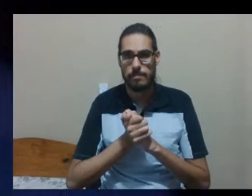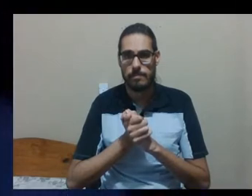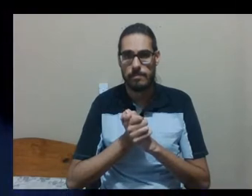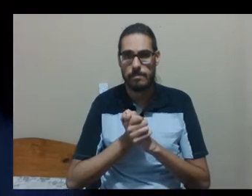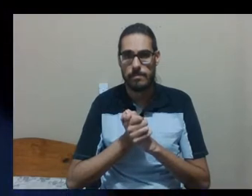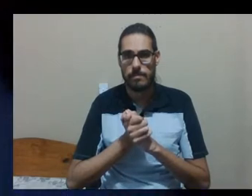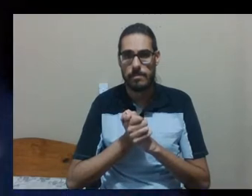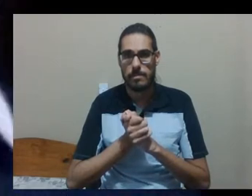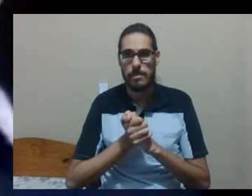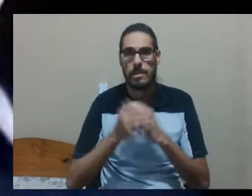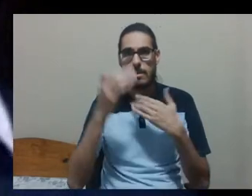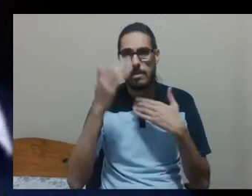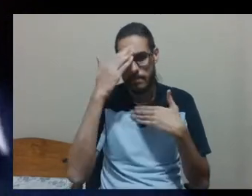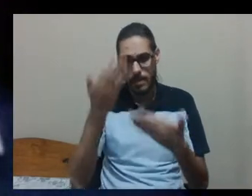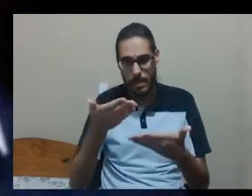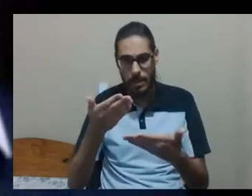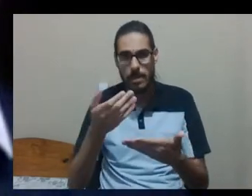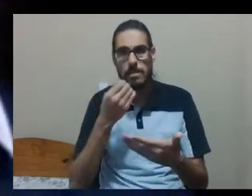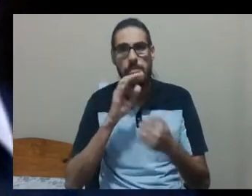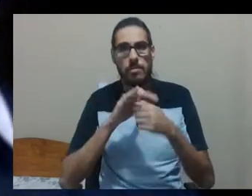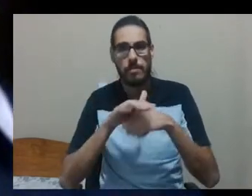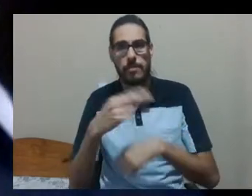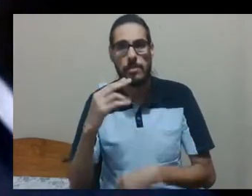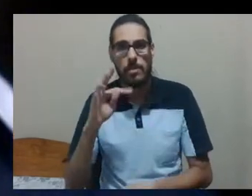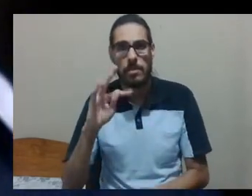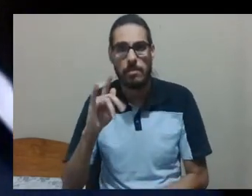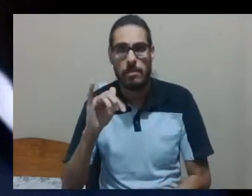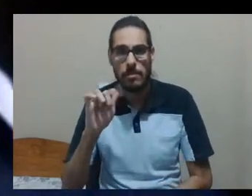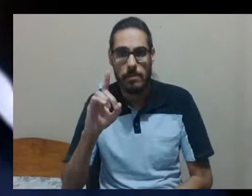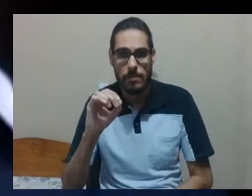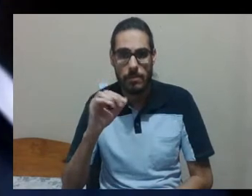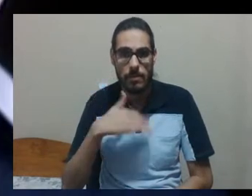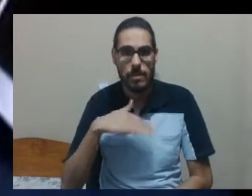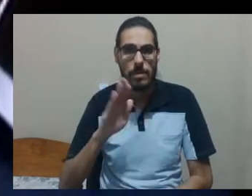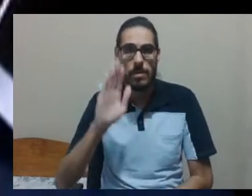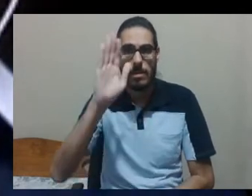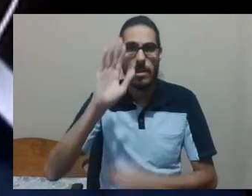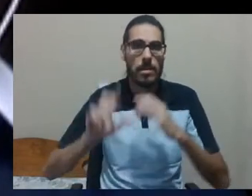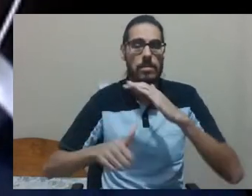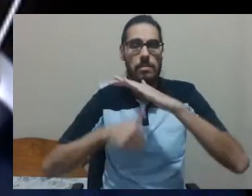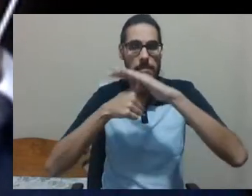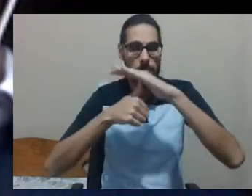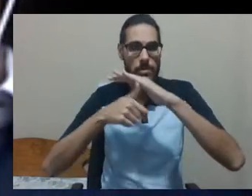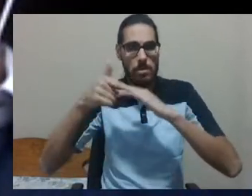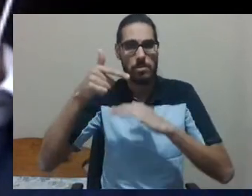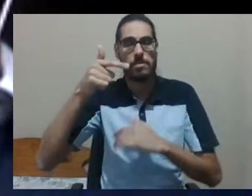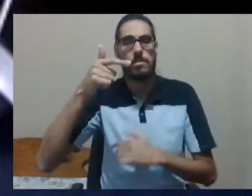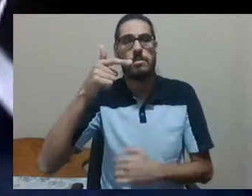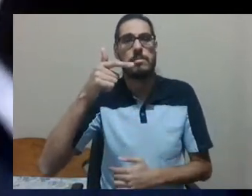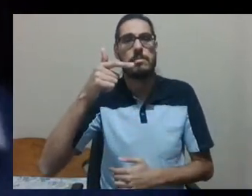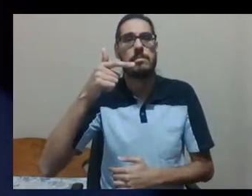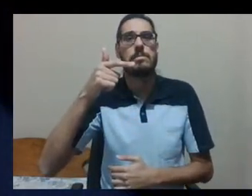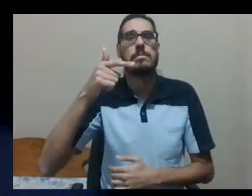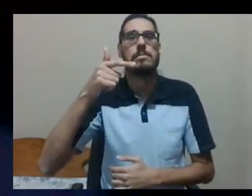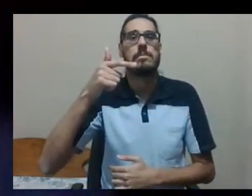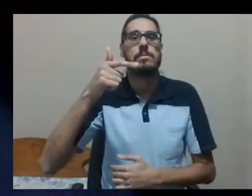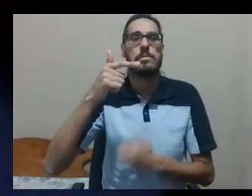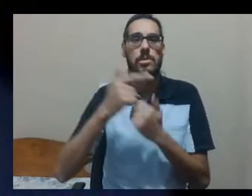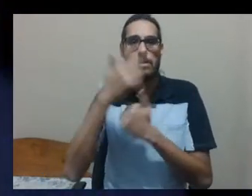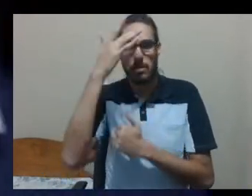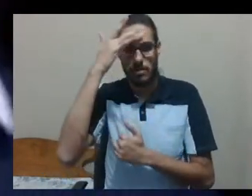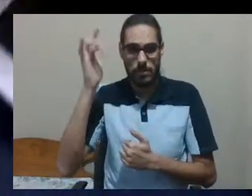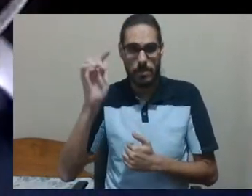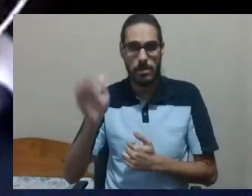Obrigado, Celso. Boa noite, meu nome é Thiago, sou candidato à Pró-Reitoria de Gestão de Pessoas. Bom, complementando o que o professor